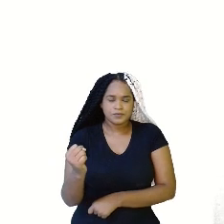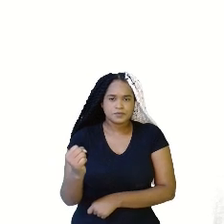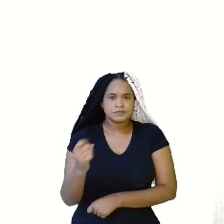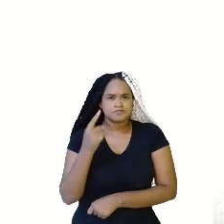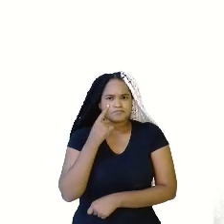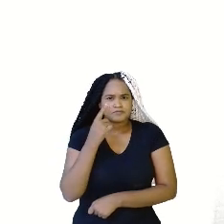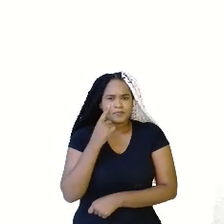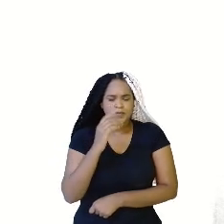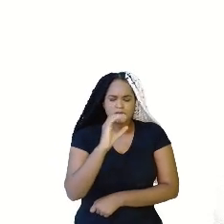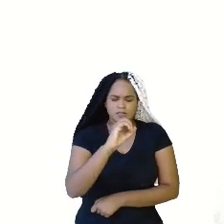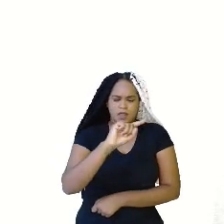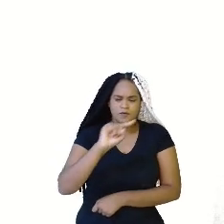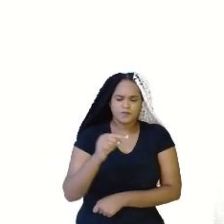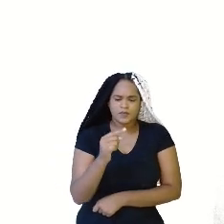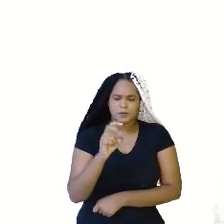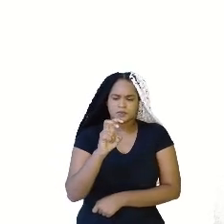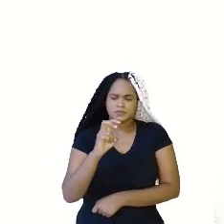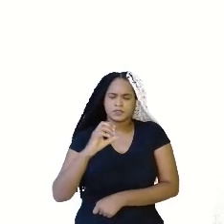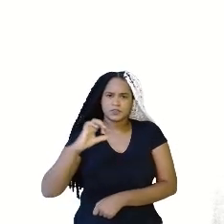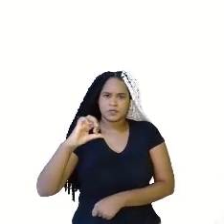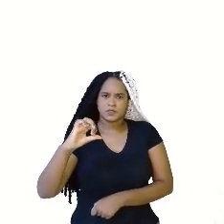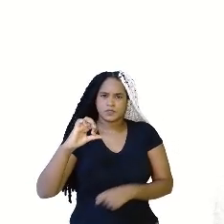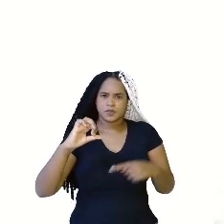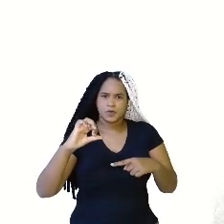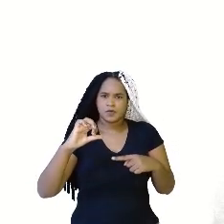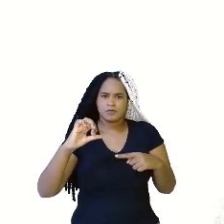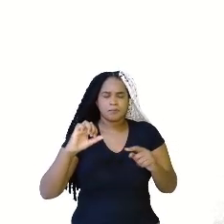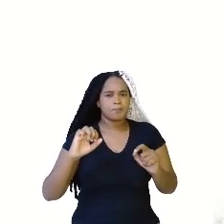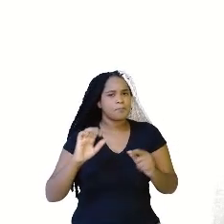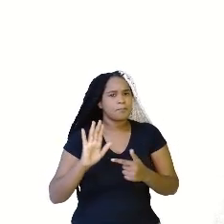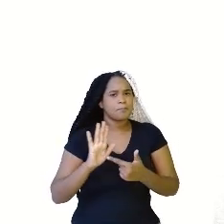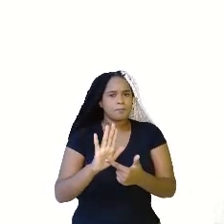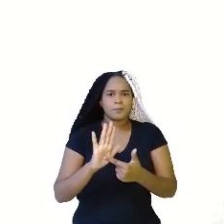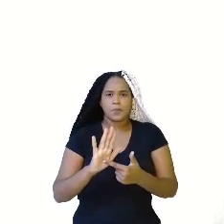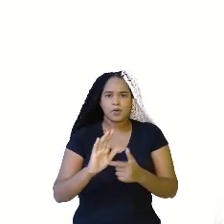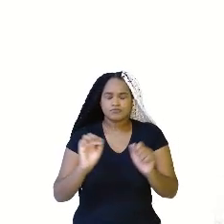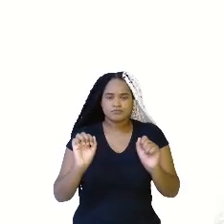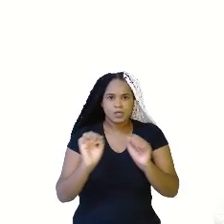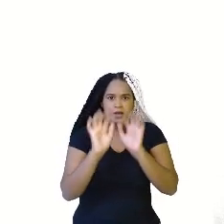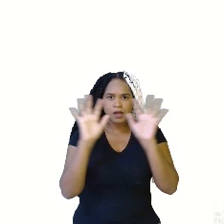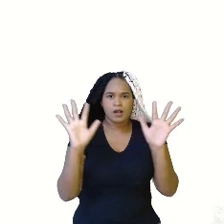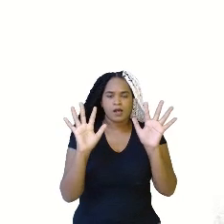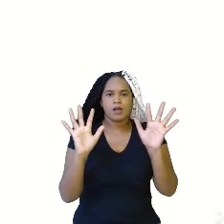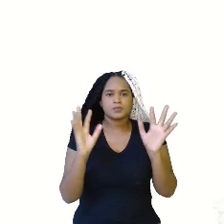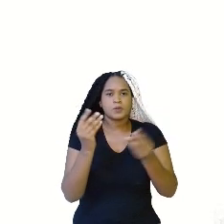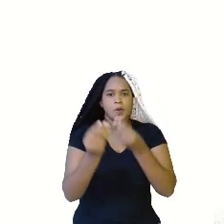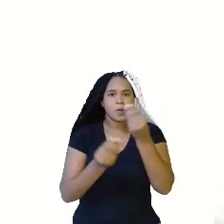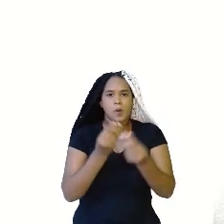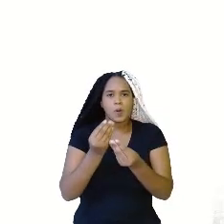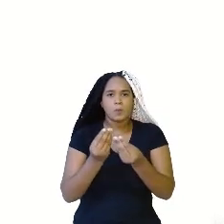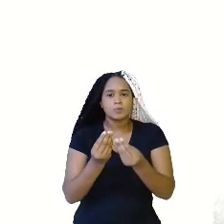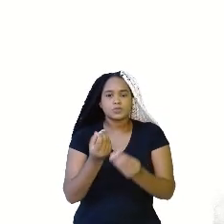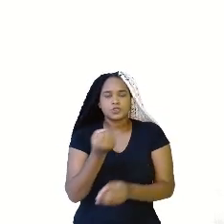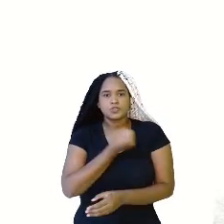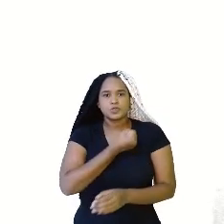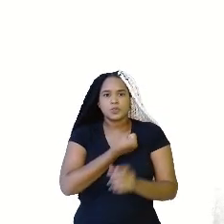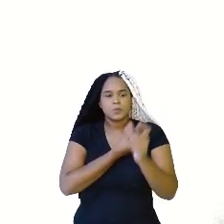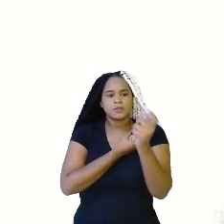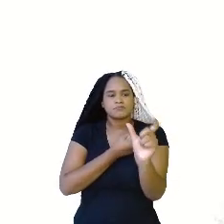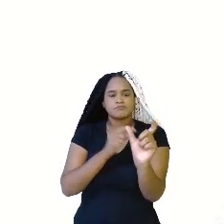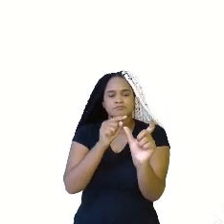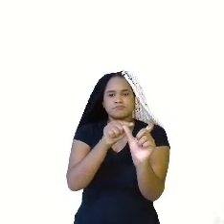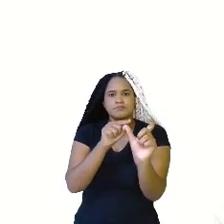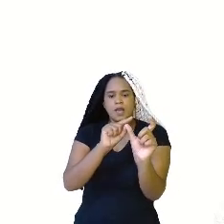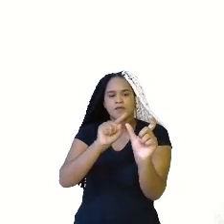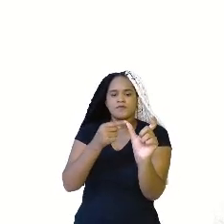0,59 é uma representação clara de números decimais. Presta atenção, quinto